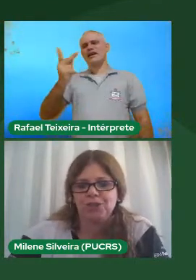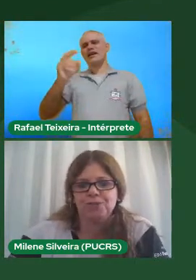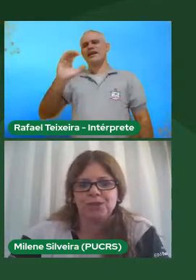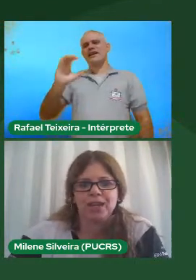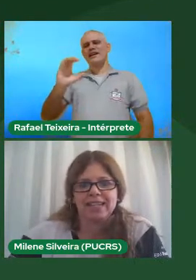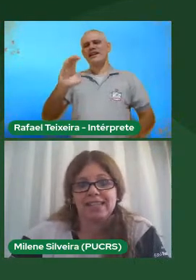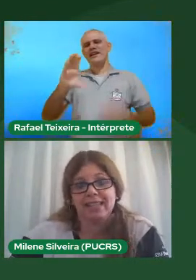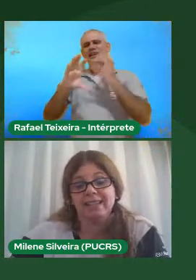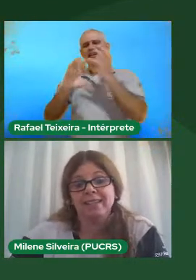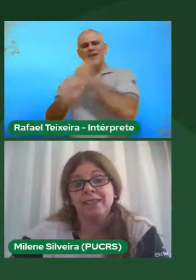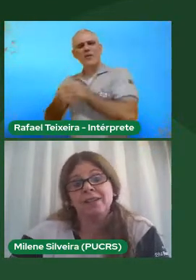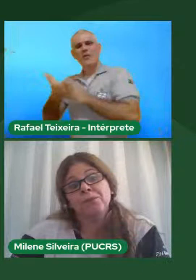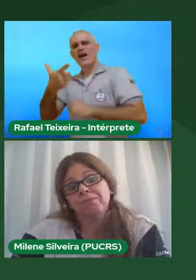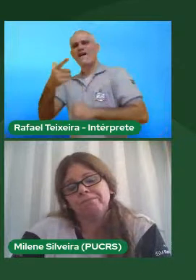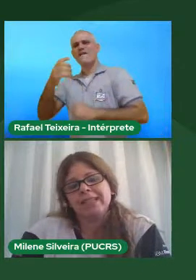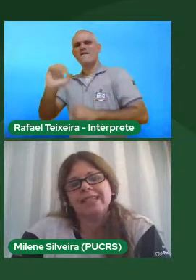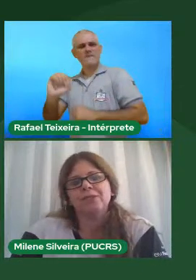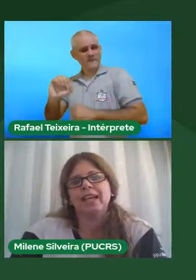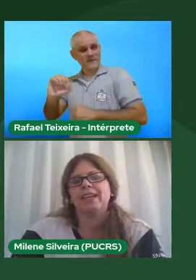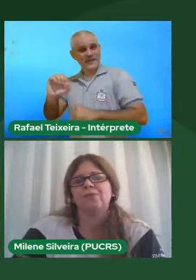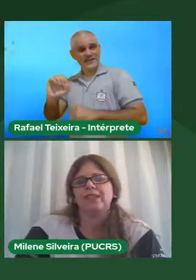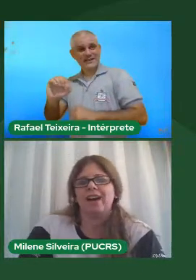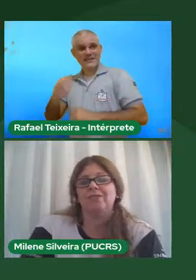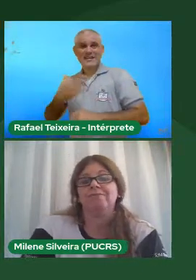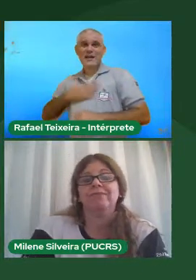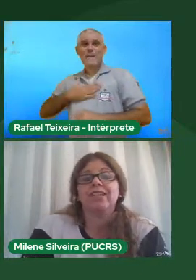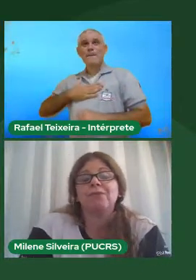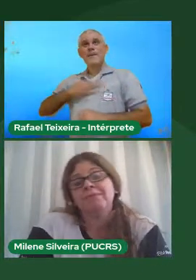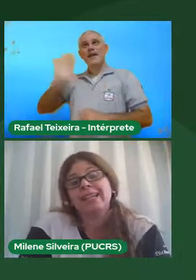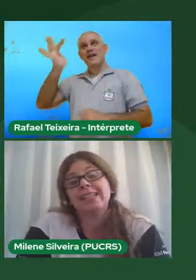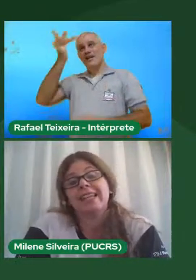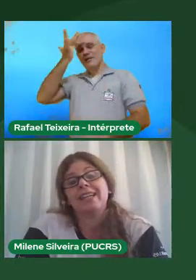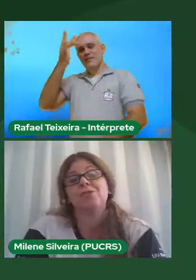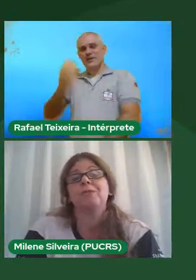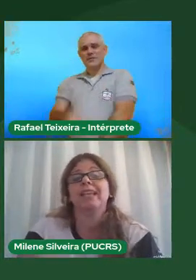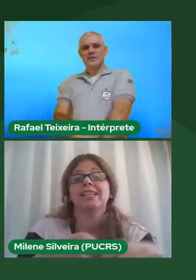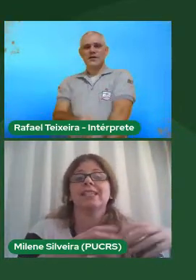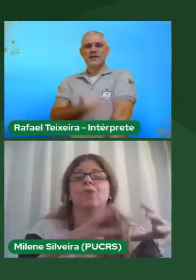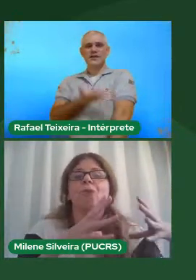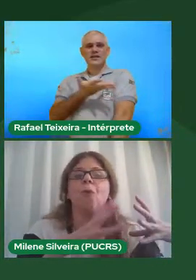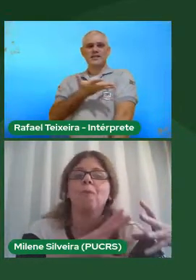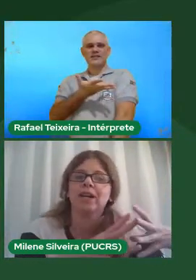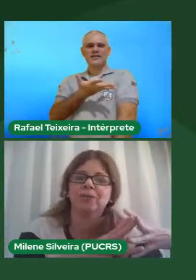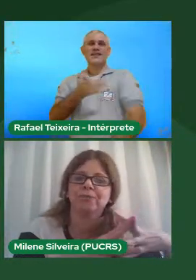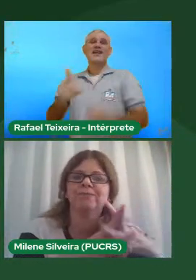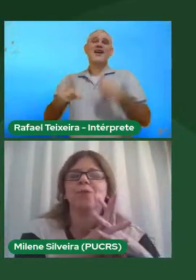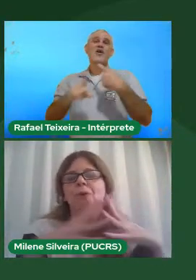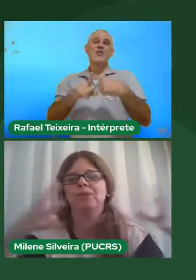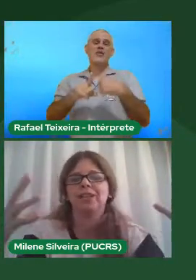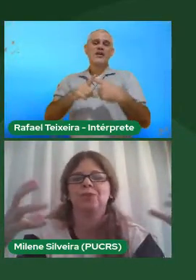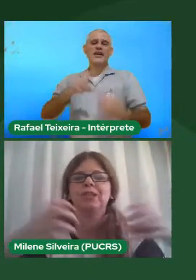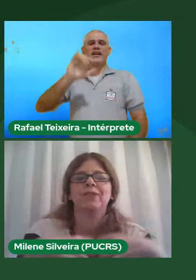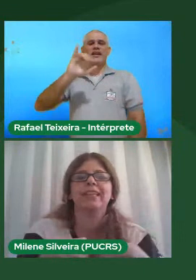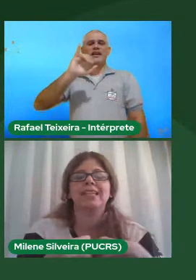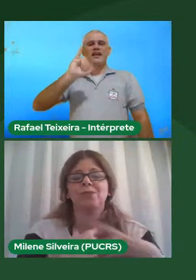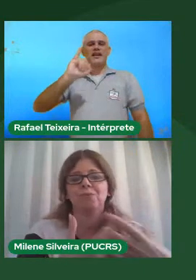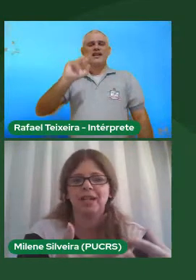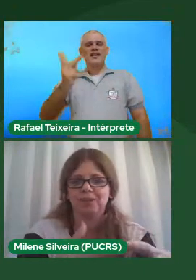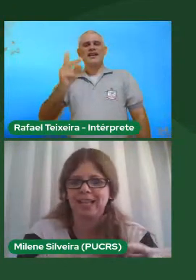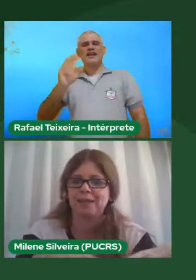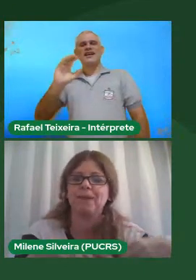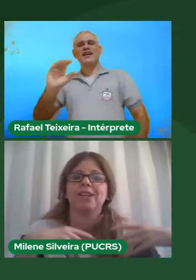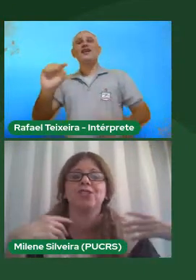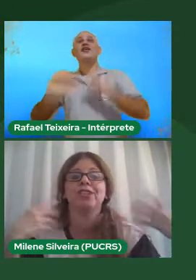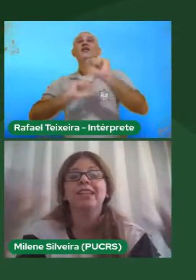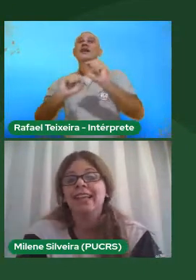memórias afetivas do IHC, pensando, né, que afinal IHC é sobre interação humano-computador. Então, é desse